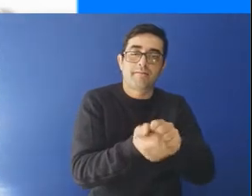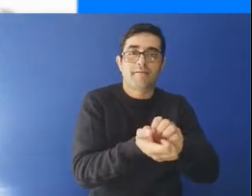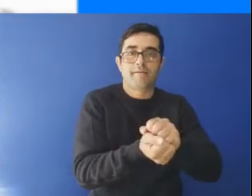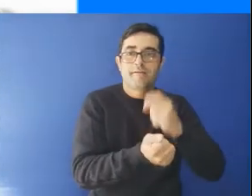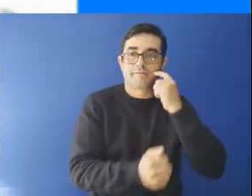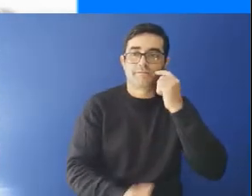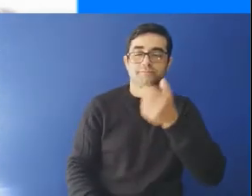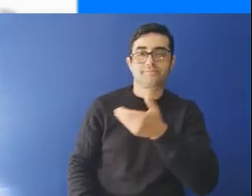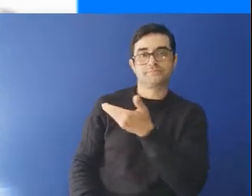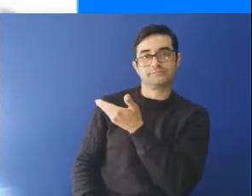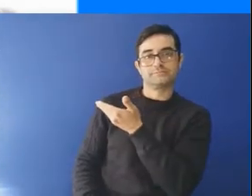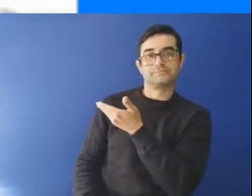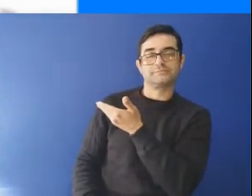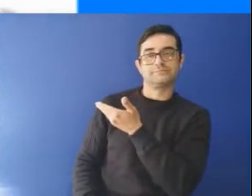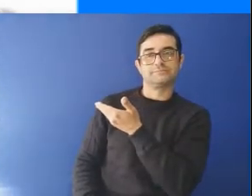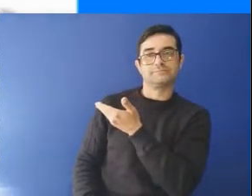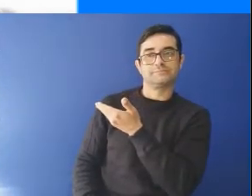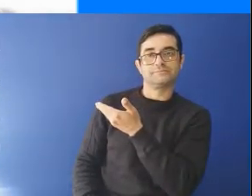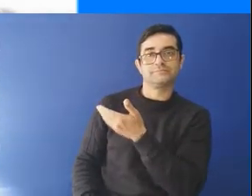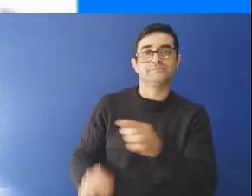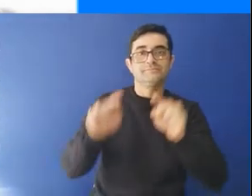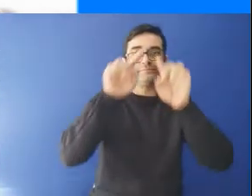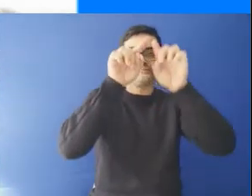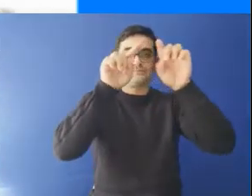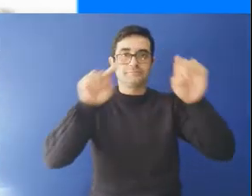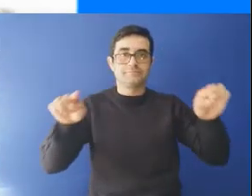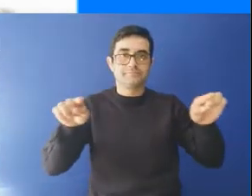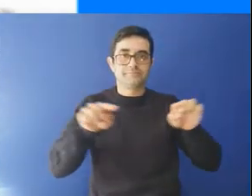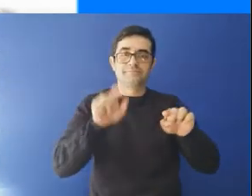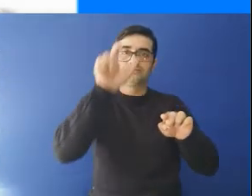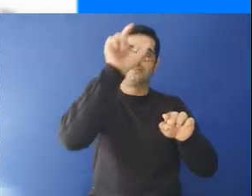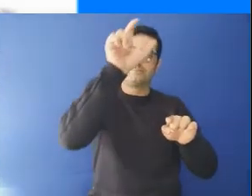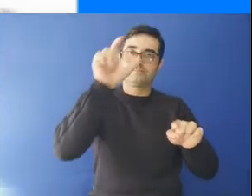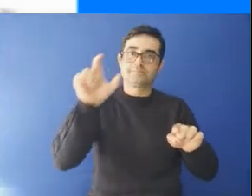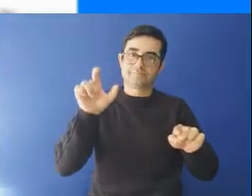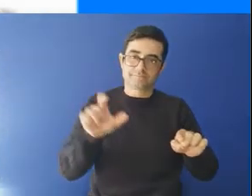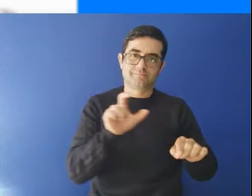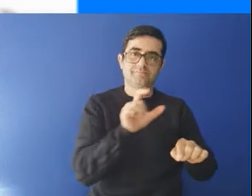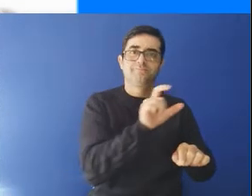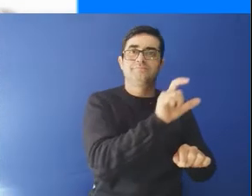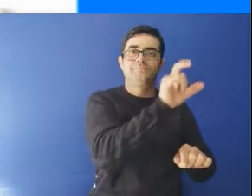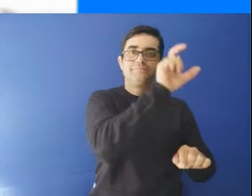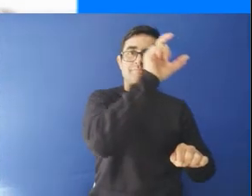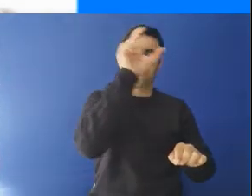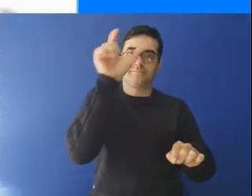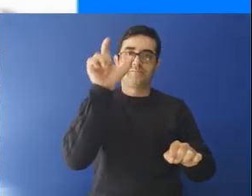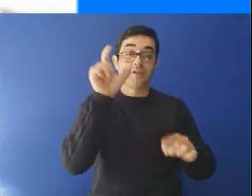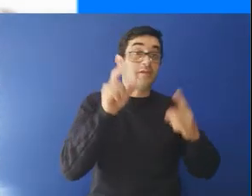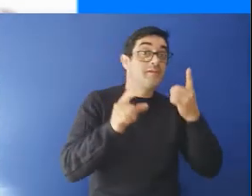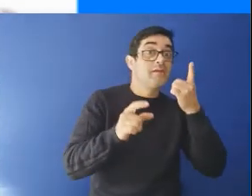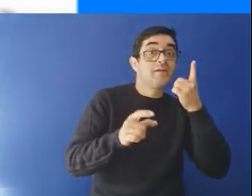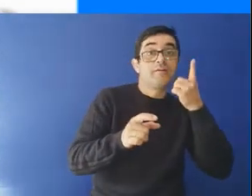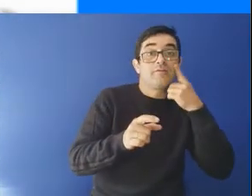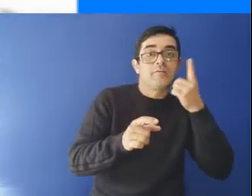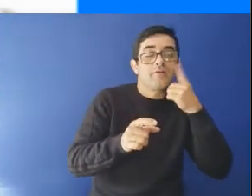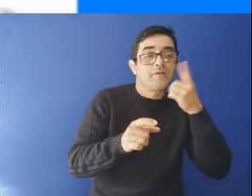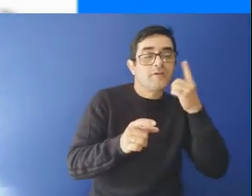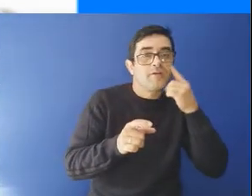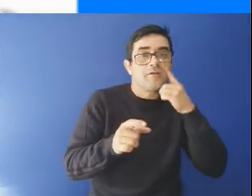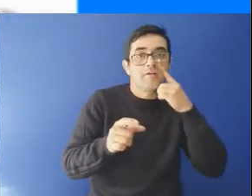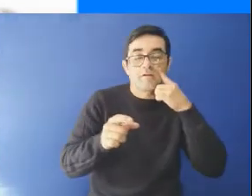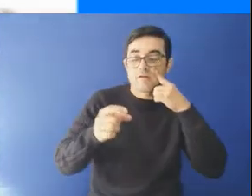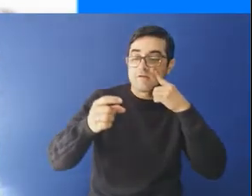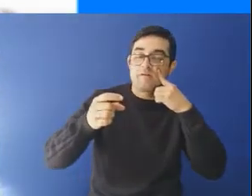argilo siltoso, silt argiloso, silt arenoso ou areia siltoso. Isso vai depender realmente da proporção com que essas